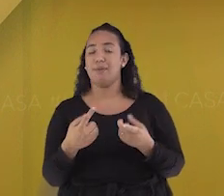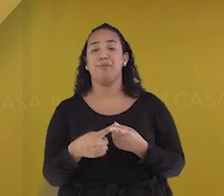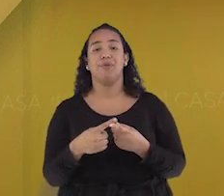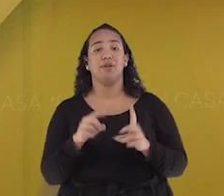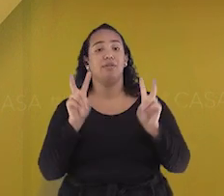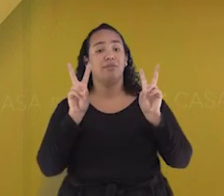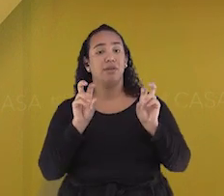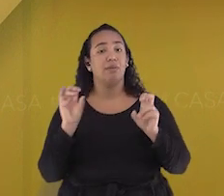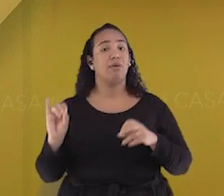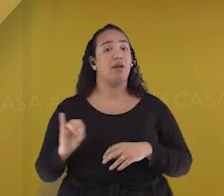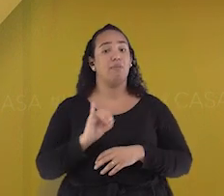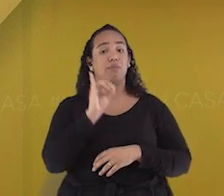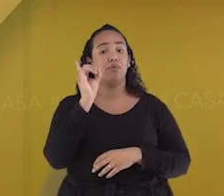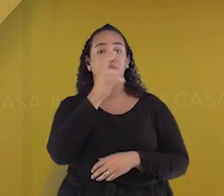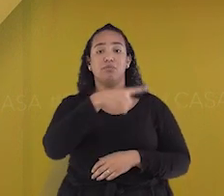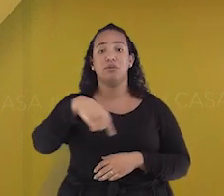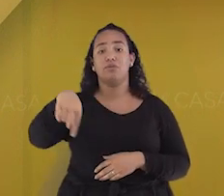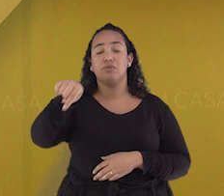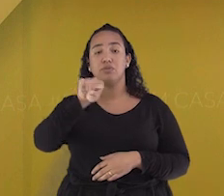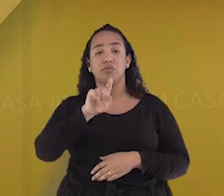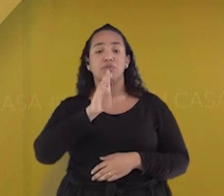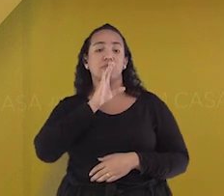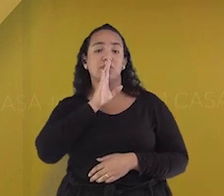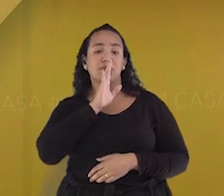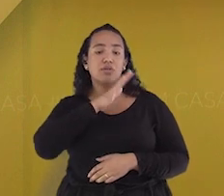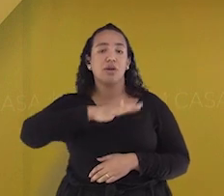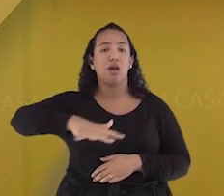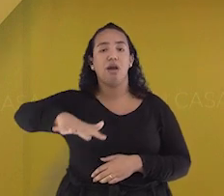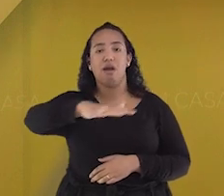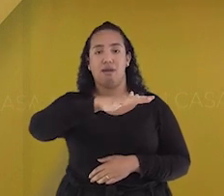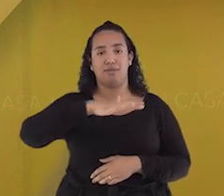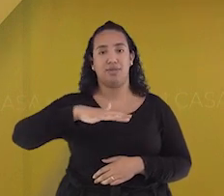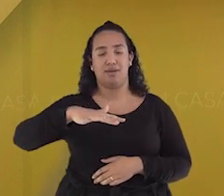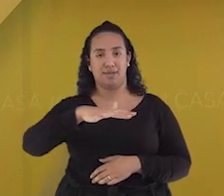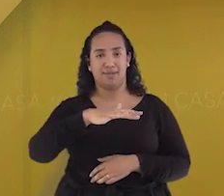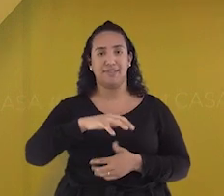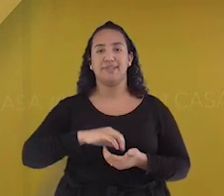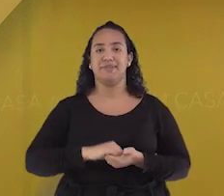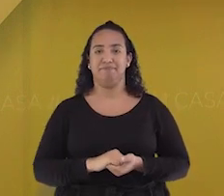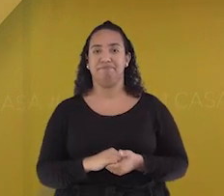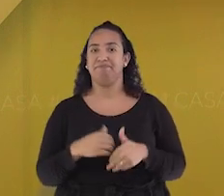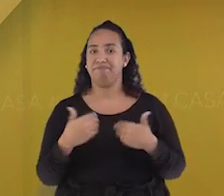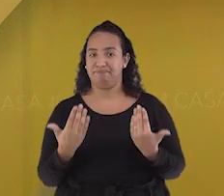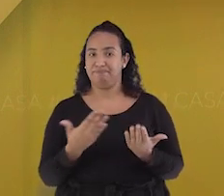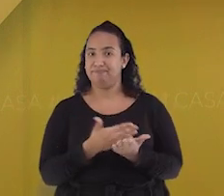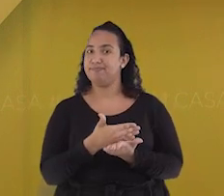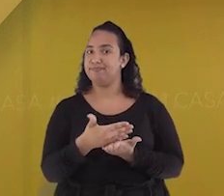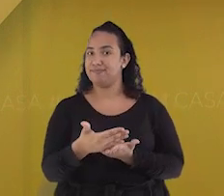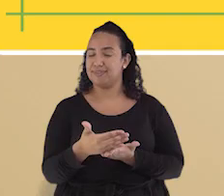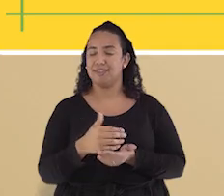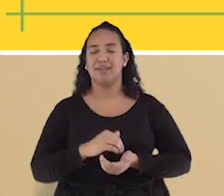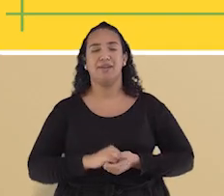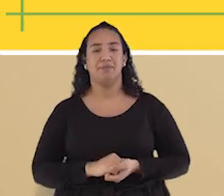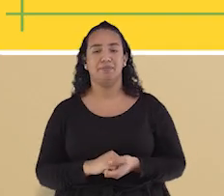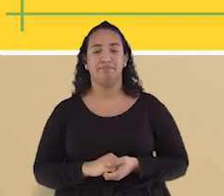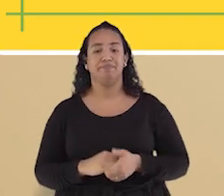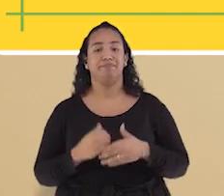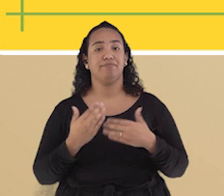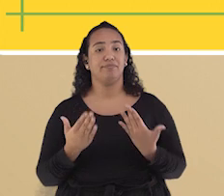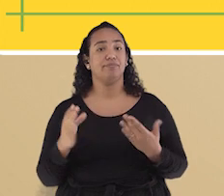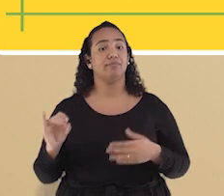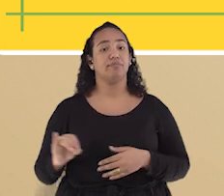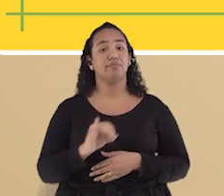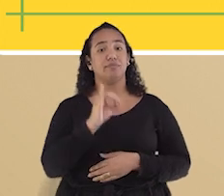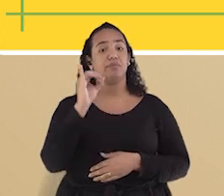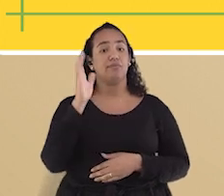muito importante para os seus conhecimentos sobre o espaço geográfico ao redor. Vamos nessa então? É muito